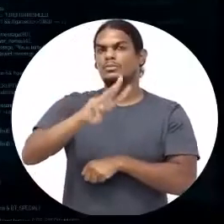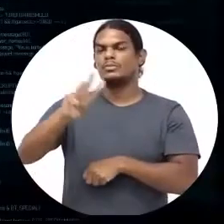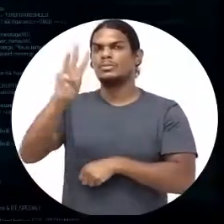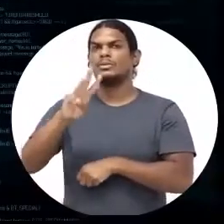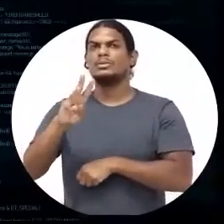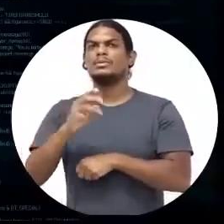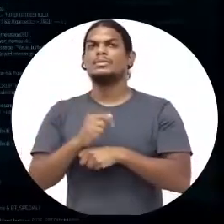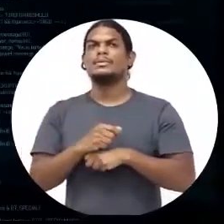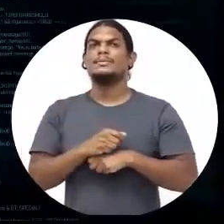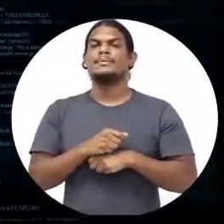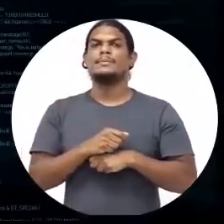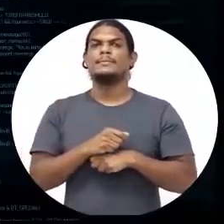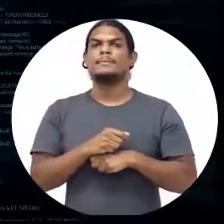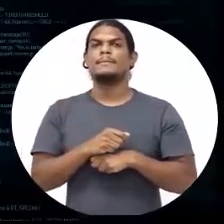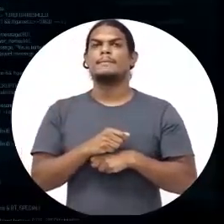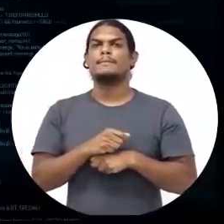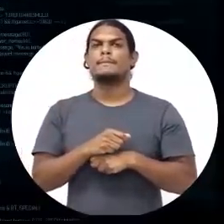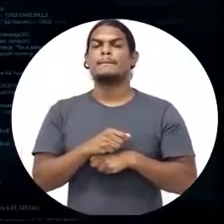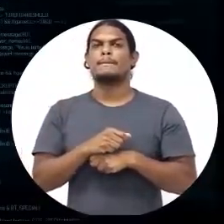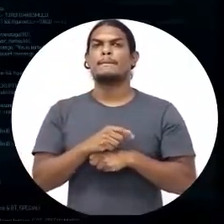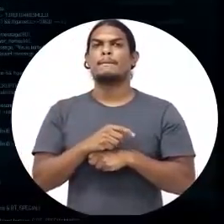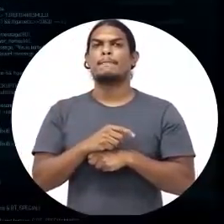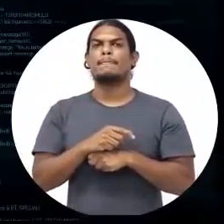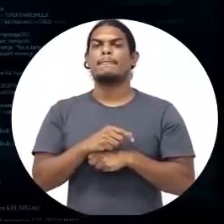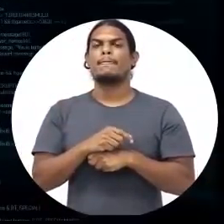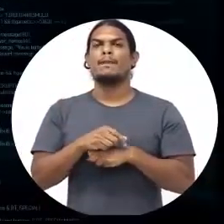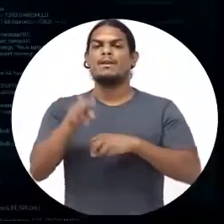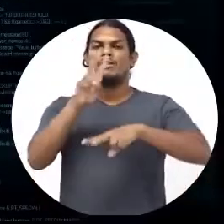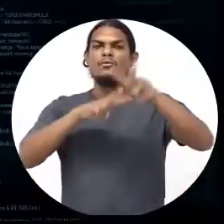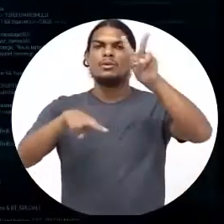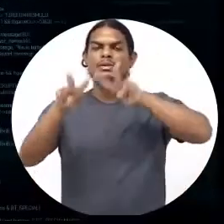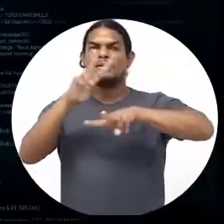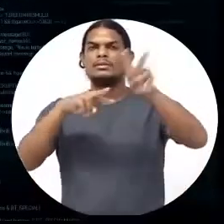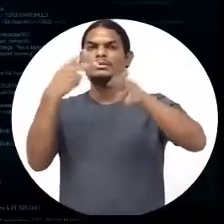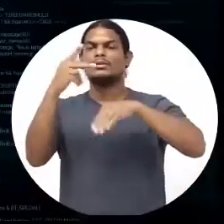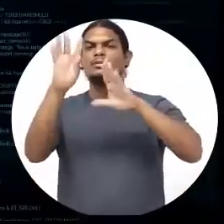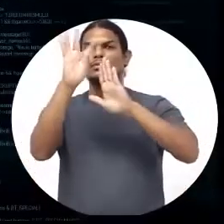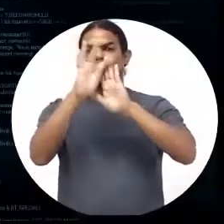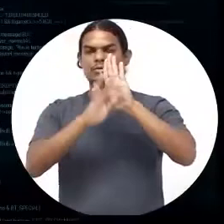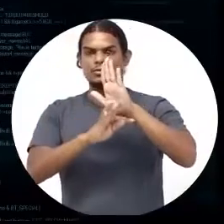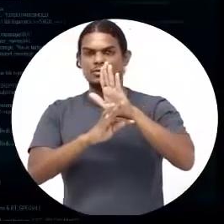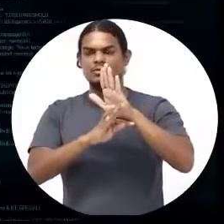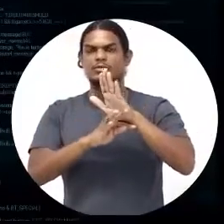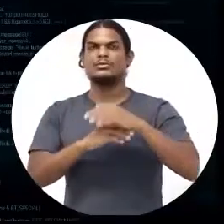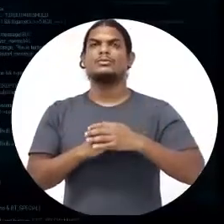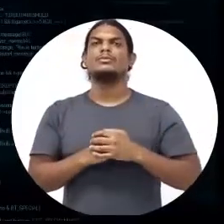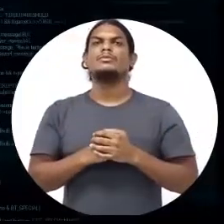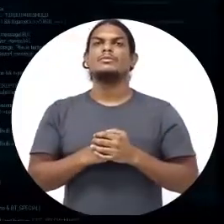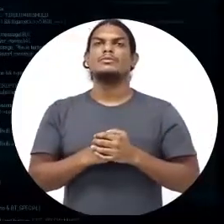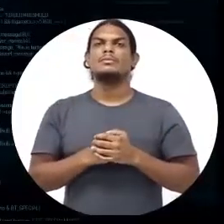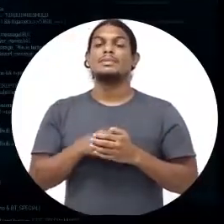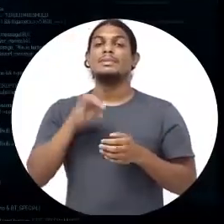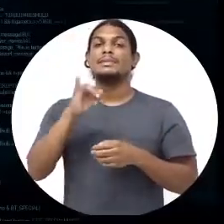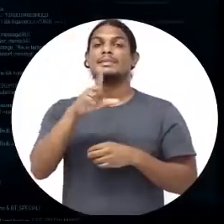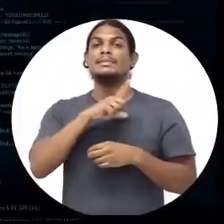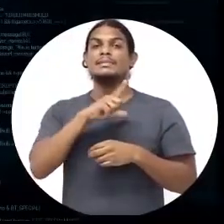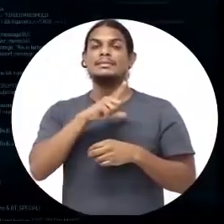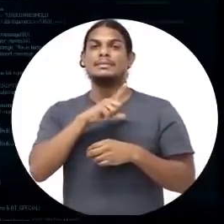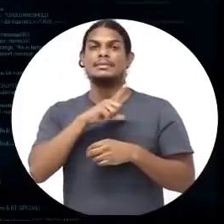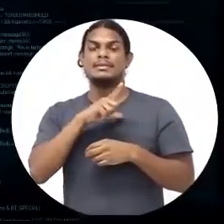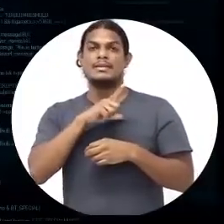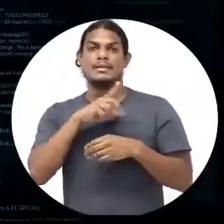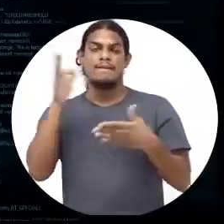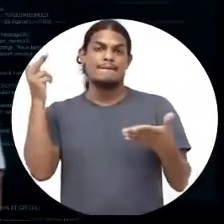ele tem pequenos robôs que vão analisar o texto de seus arquivos. Então, se eles estiverem errados,